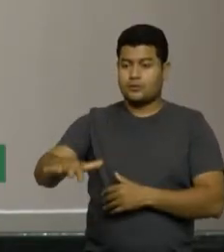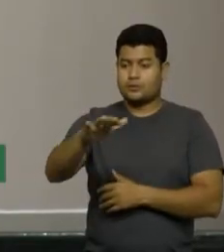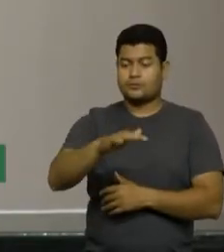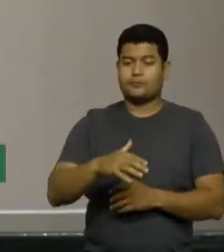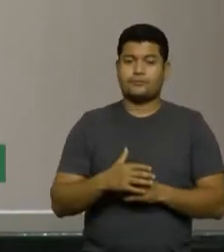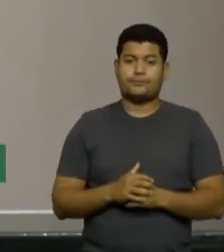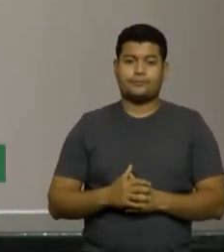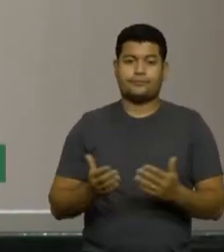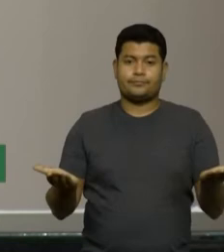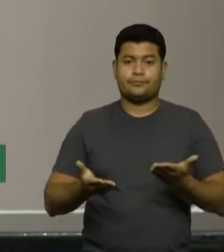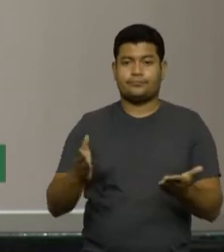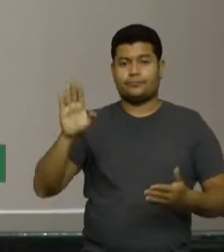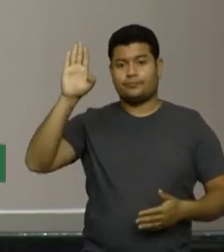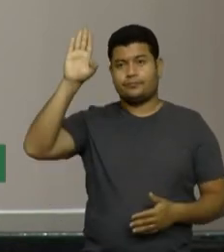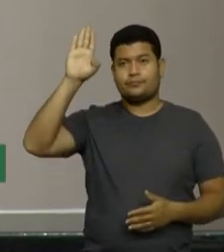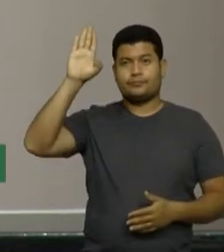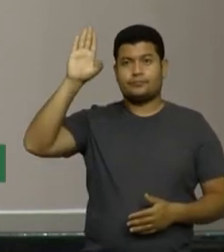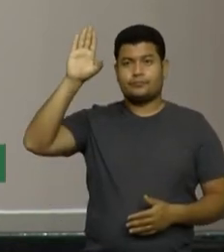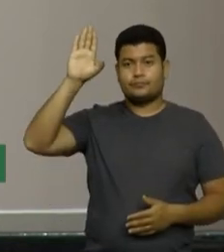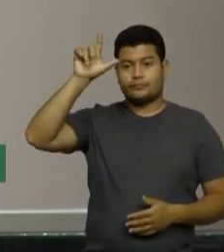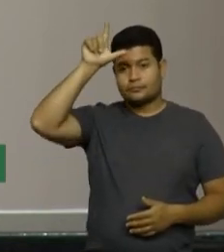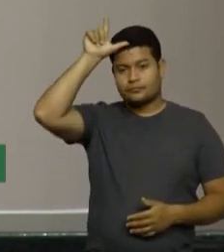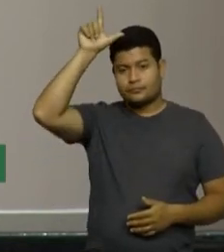o deputado Sargento Lima.